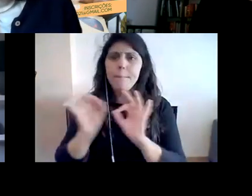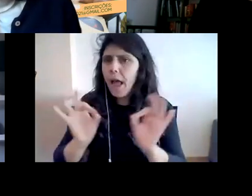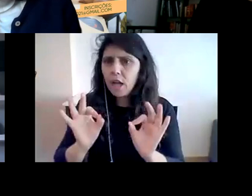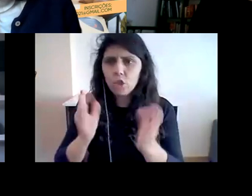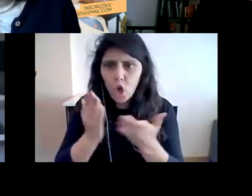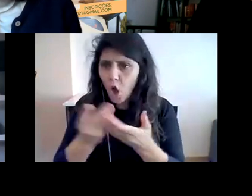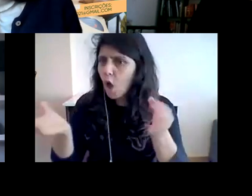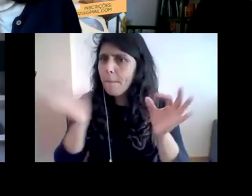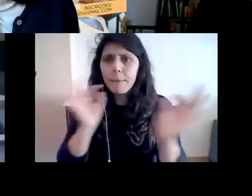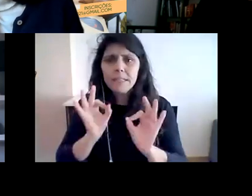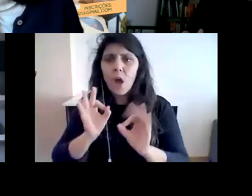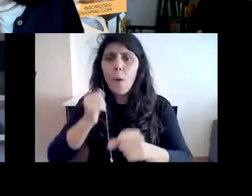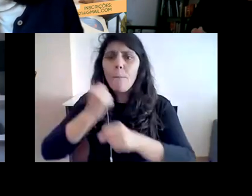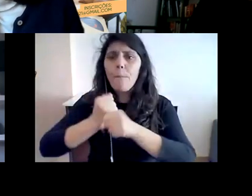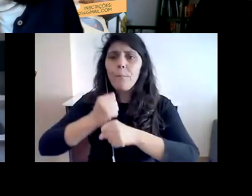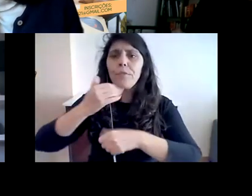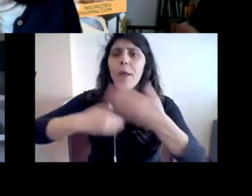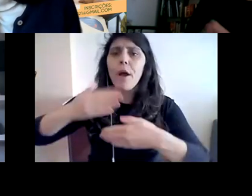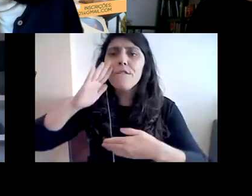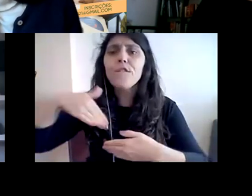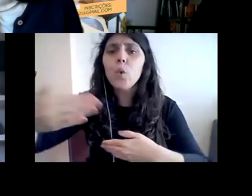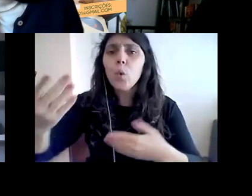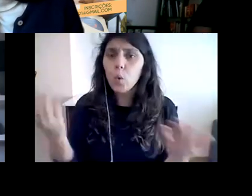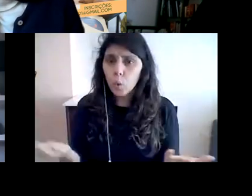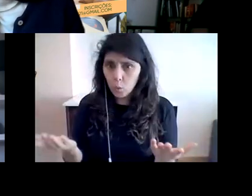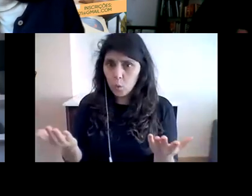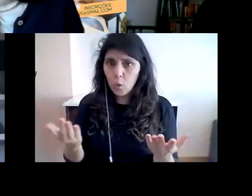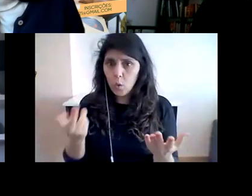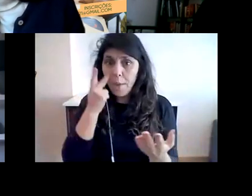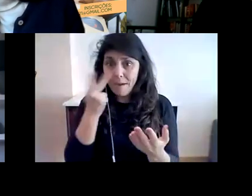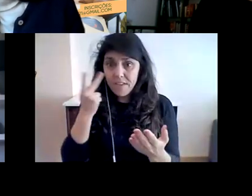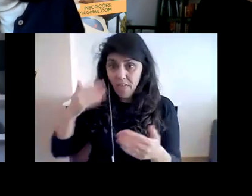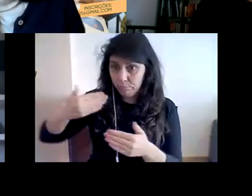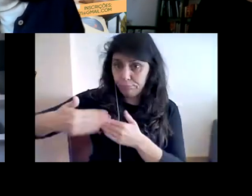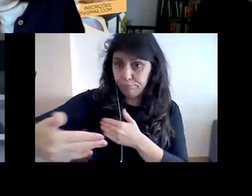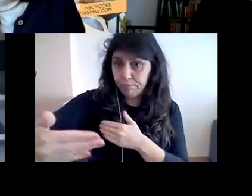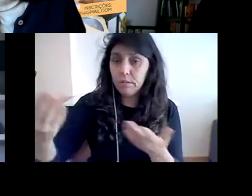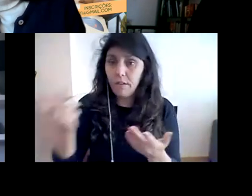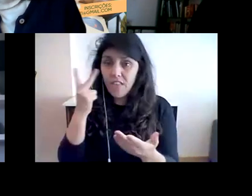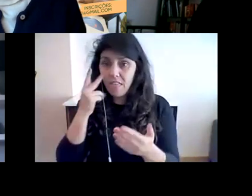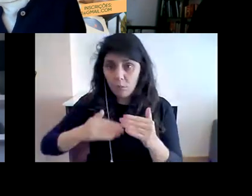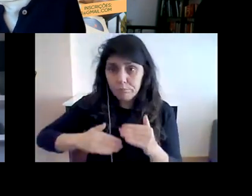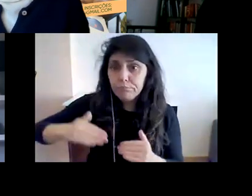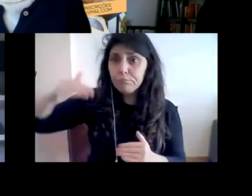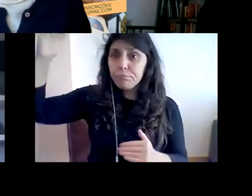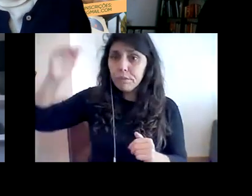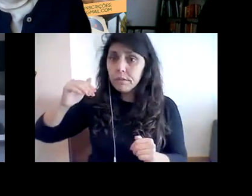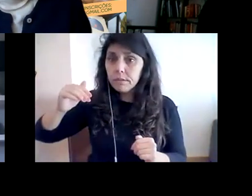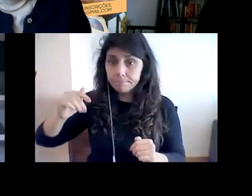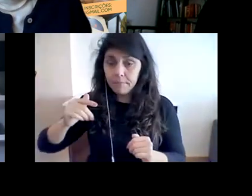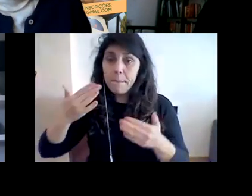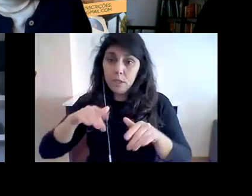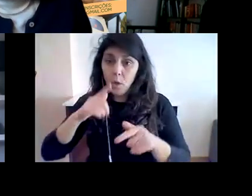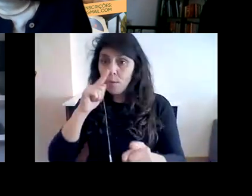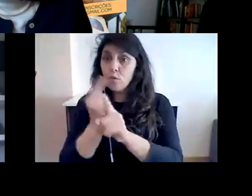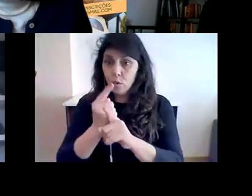E que a formação tem que ser ao longo da vida, tem que ser continuada ao longo da vida, nós temos que aprender ao longo da vida. E, no entanto, ao mesmo tempo, nós temos que as